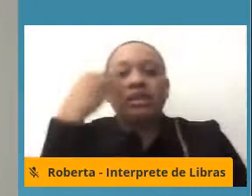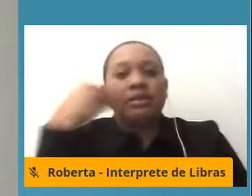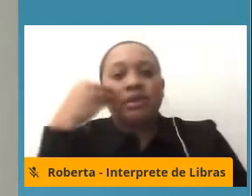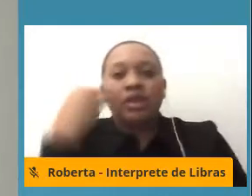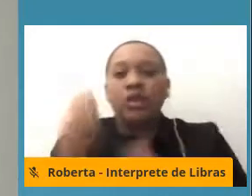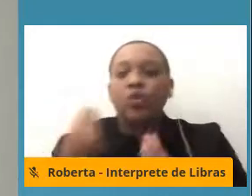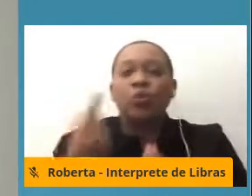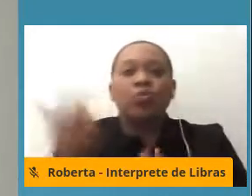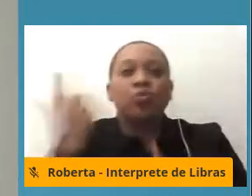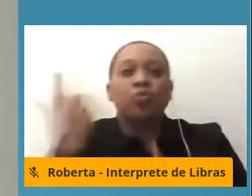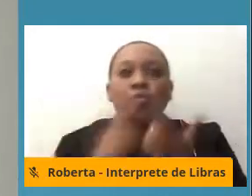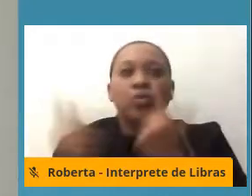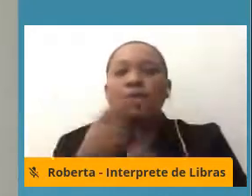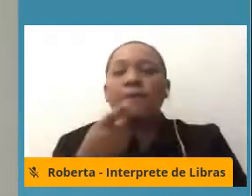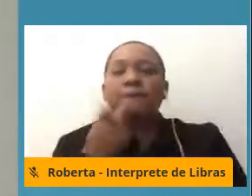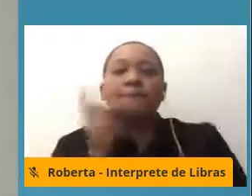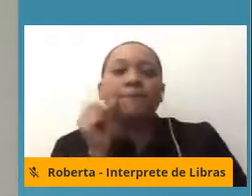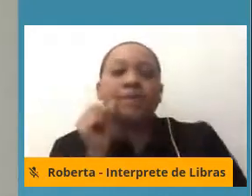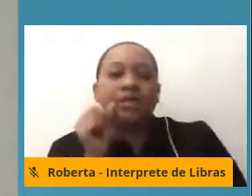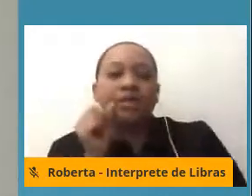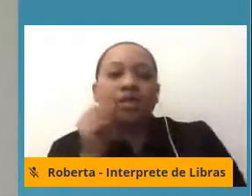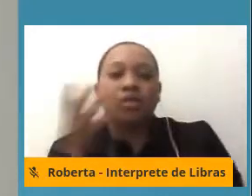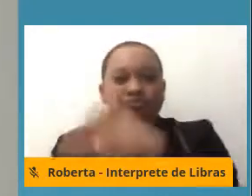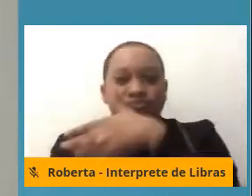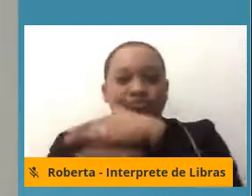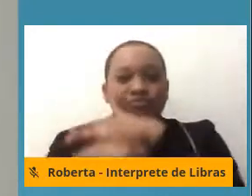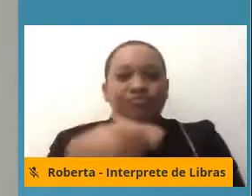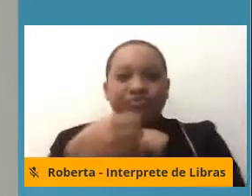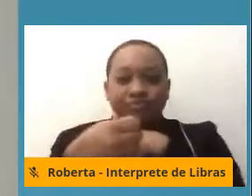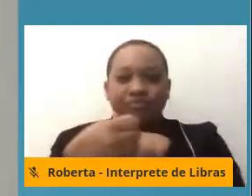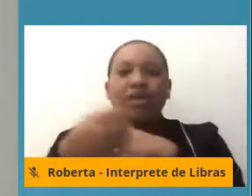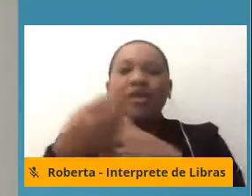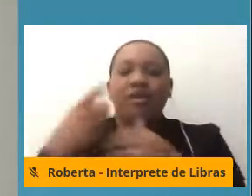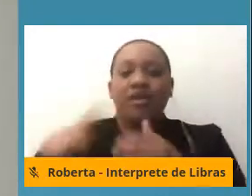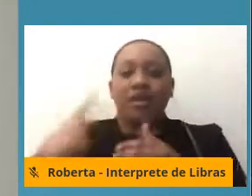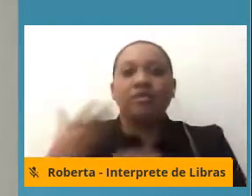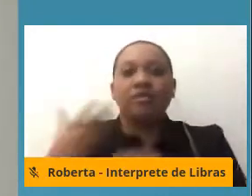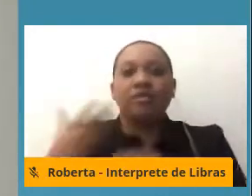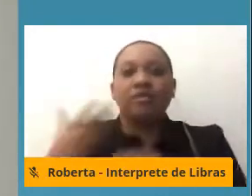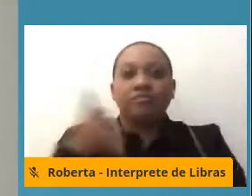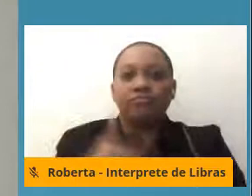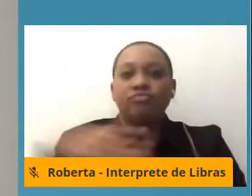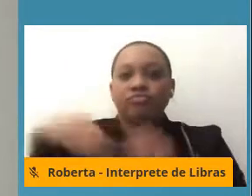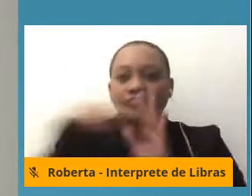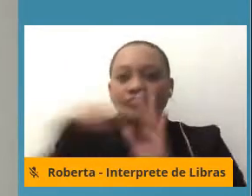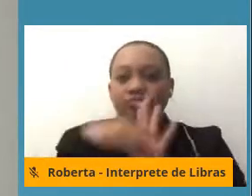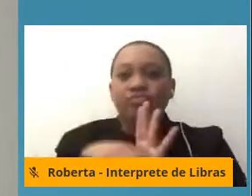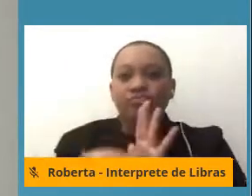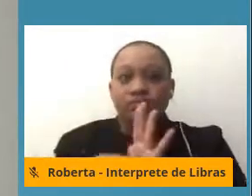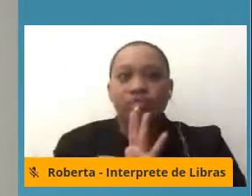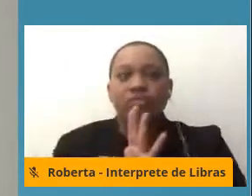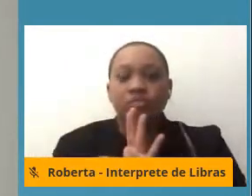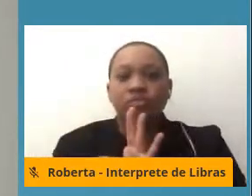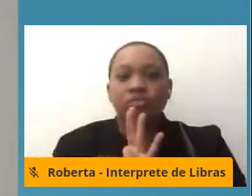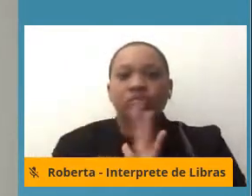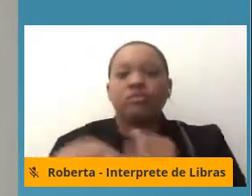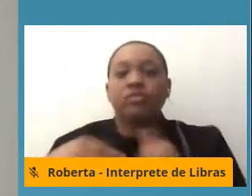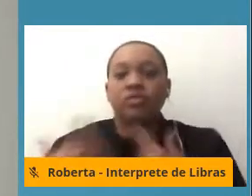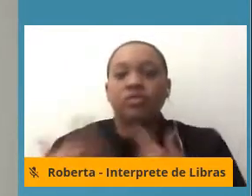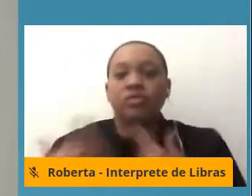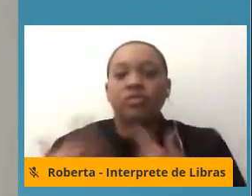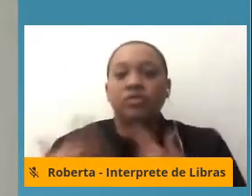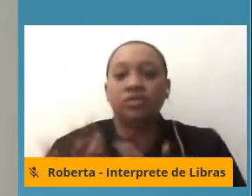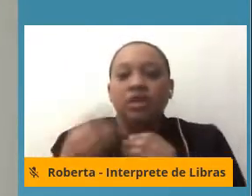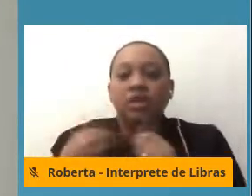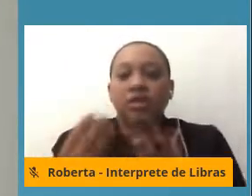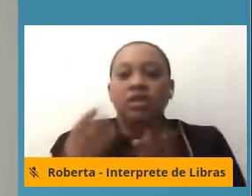nessa linha, nesse roteiro, mas, assim, eles deram esse voto para a gente, eu estou extremamente agradecida, e espero ano que vem estar